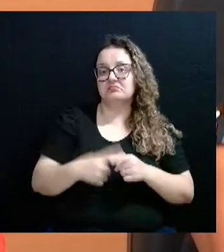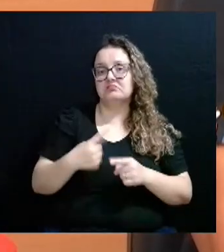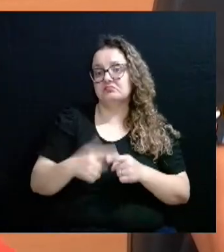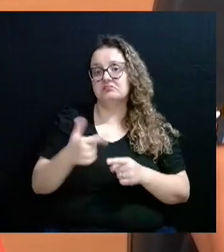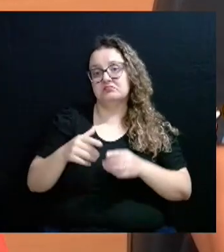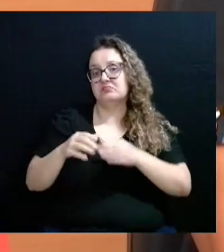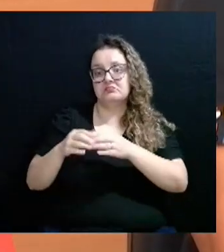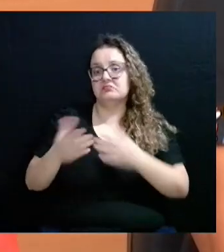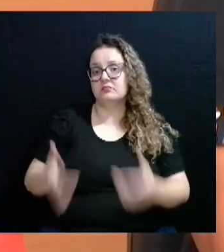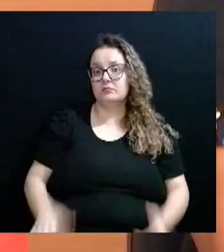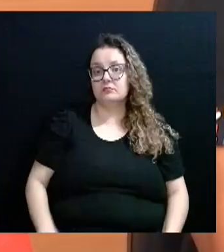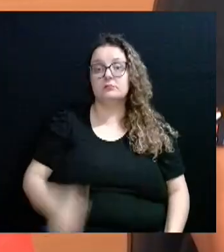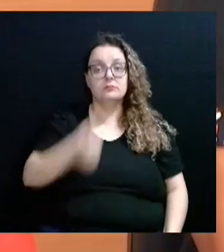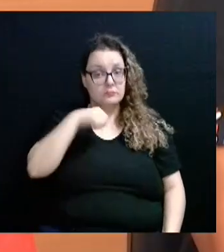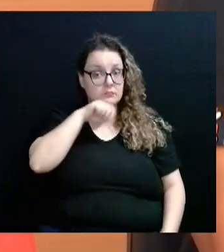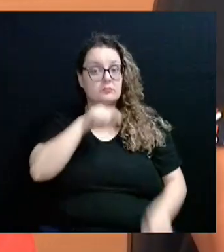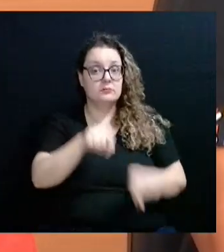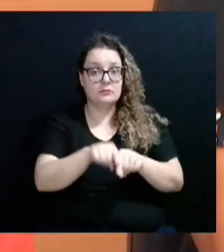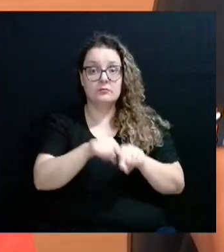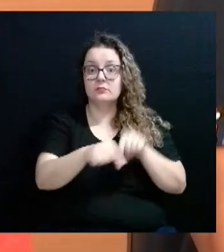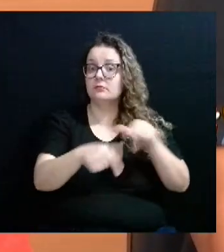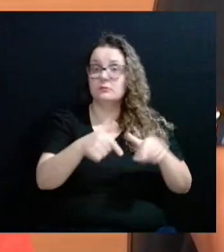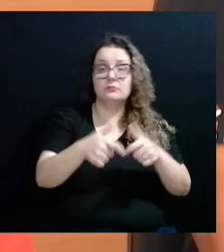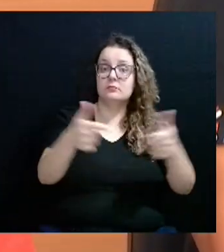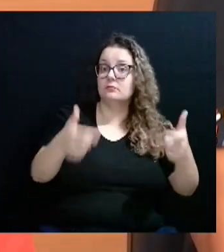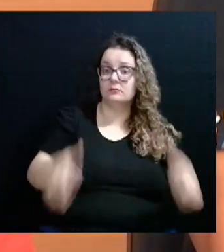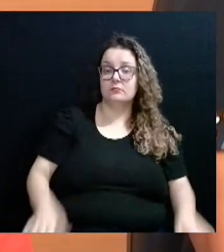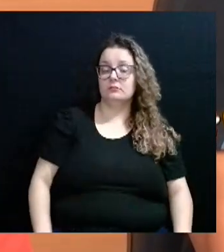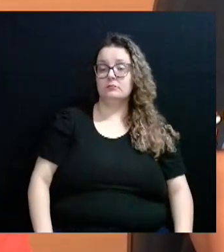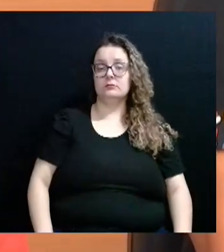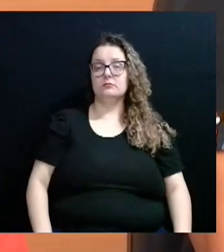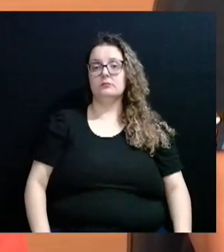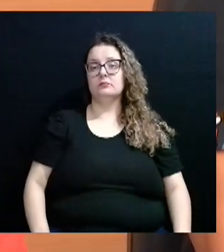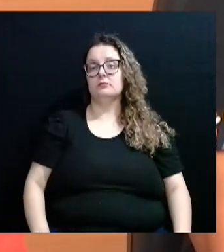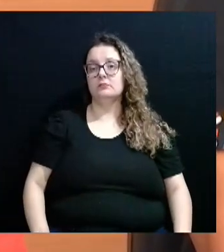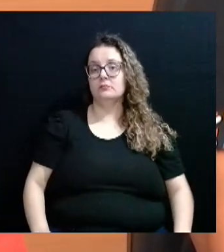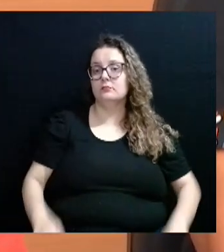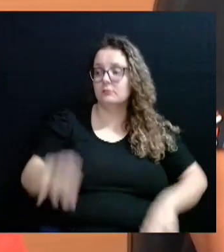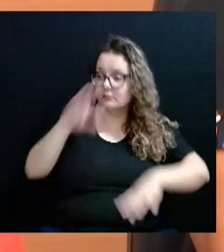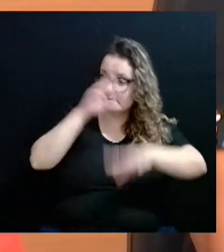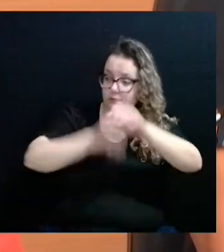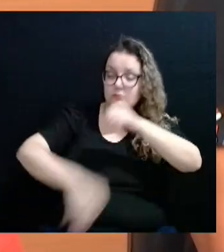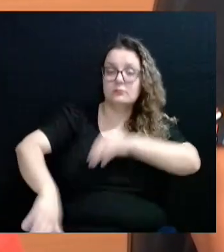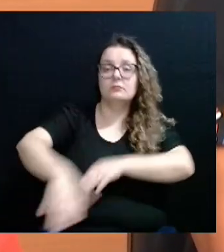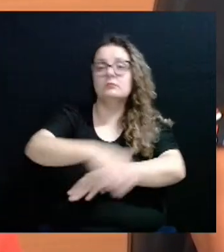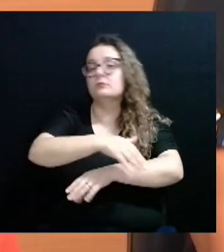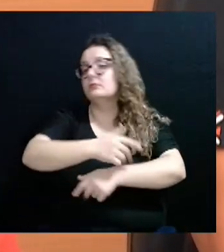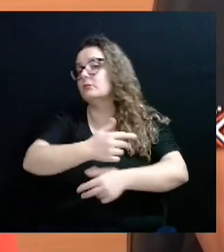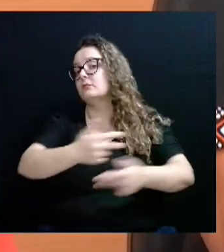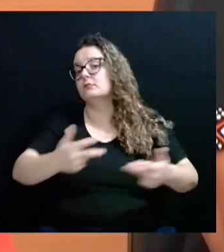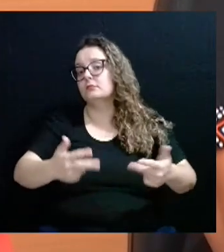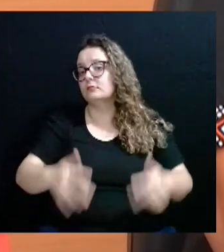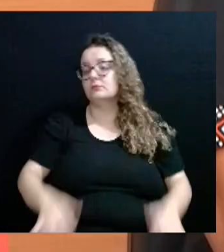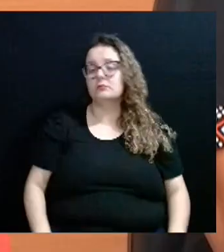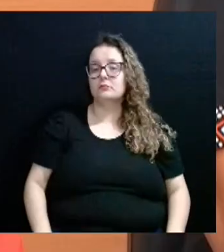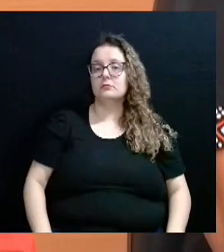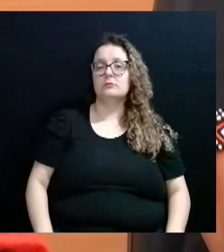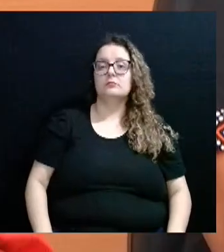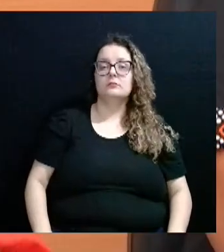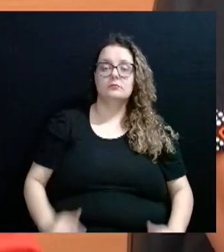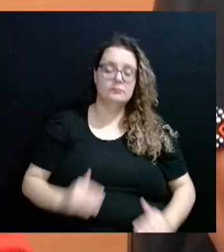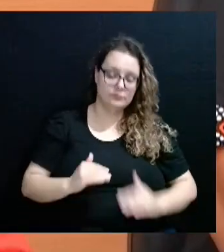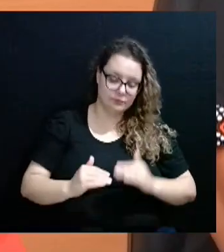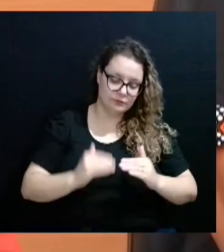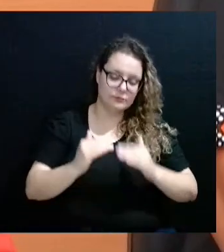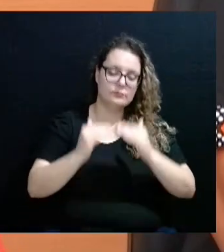minha mãe, porque eu trabalhava demais, então aprendendo na rua e construindo a